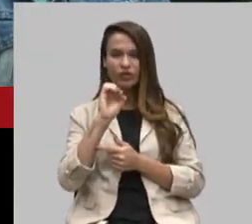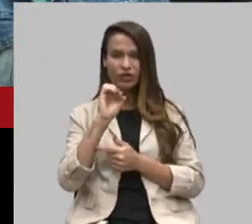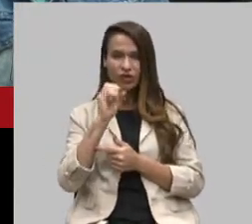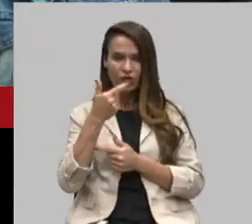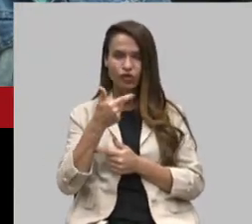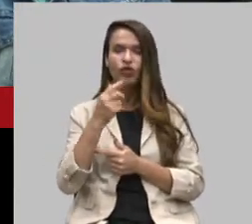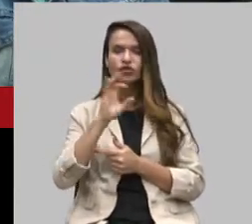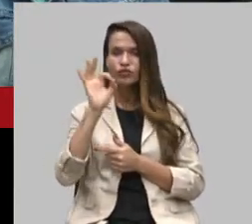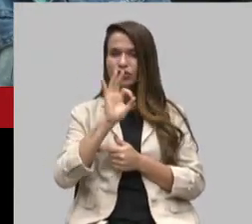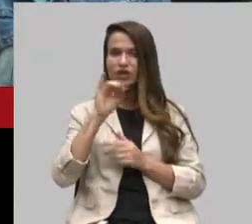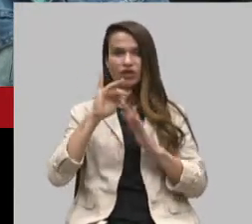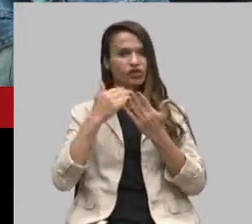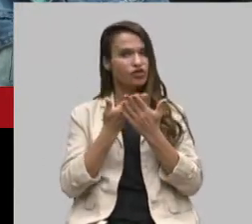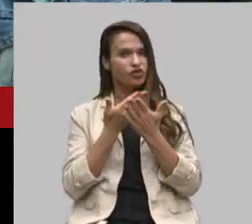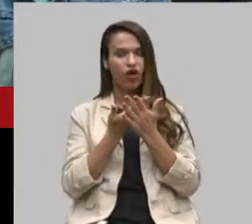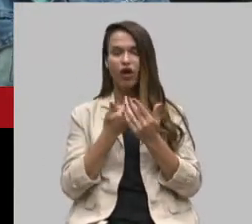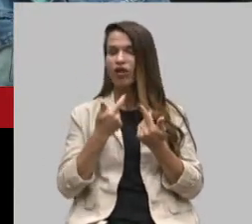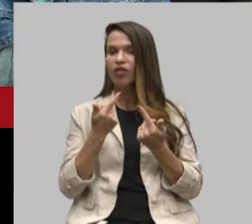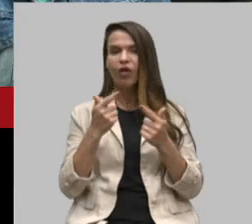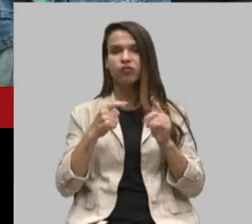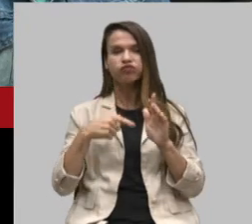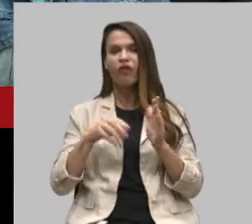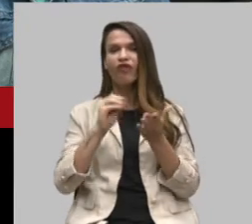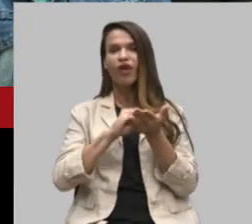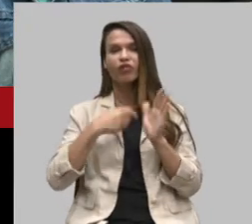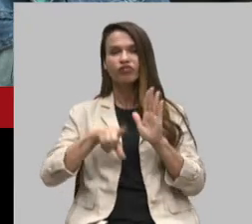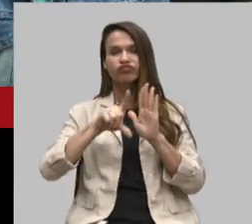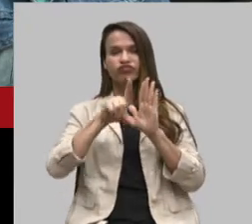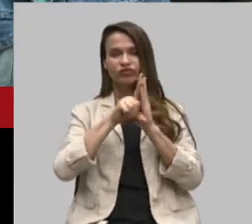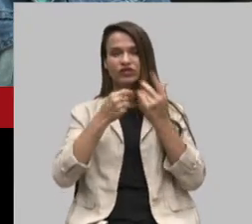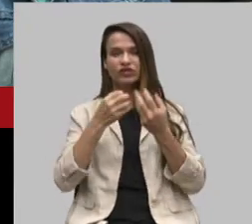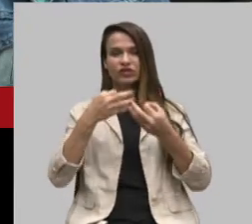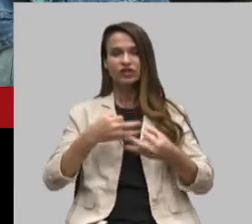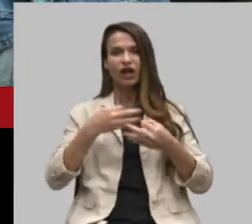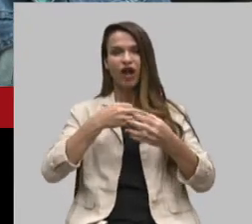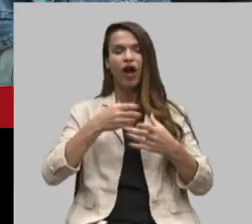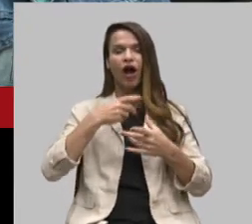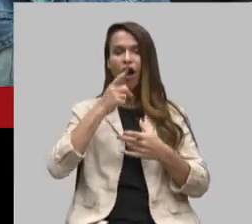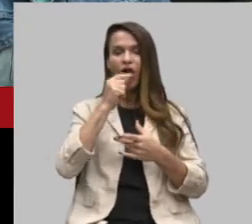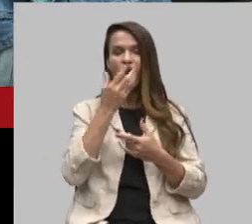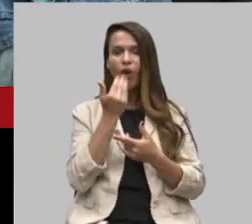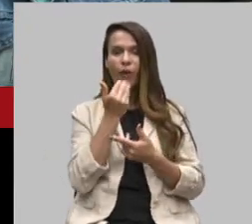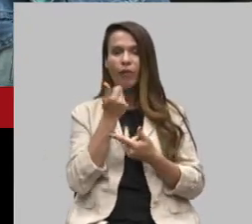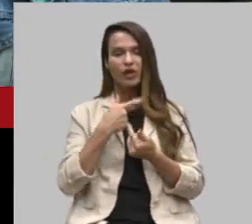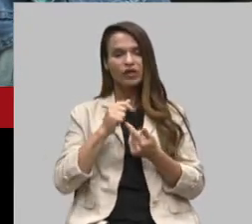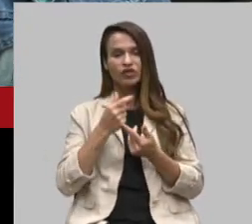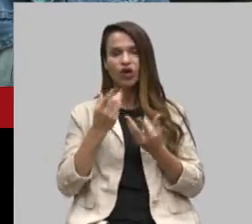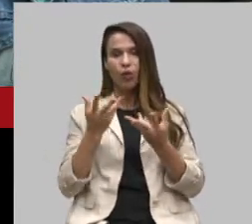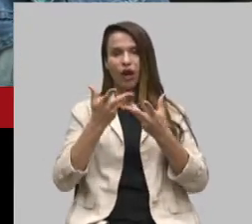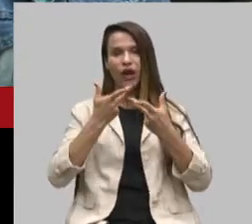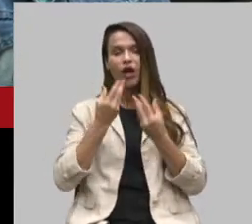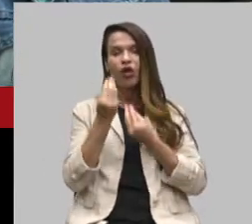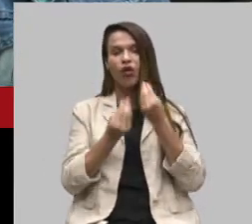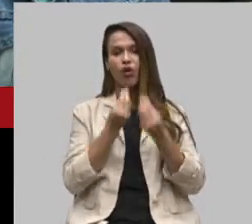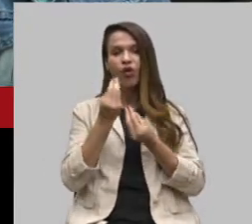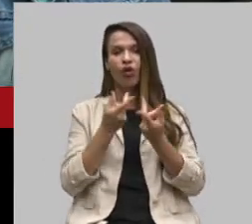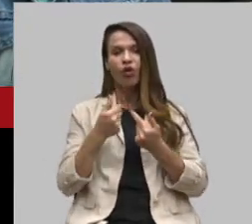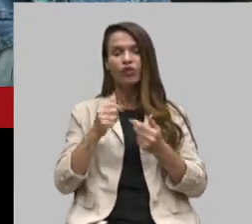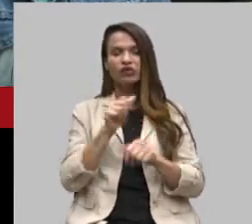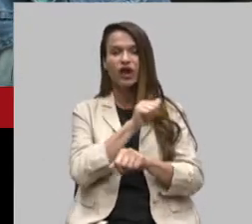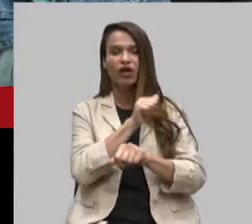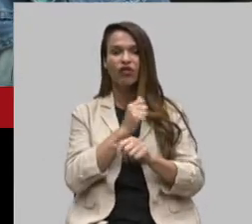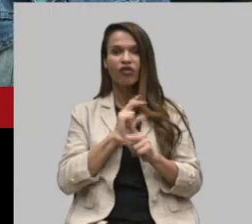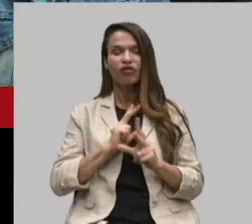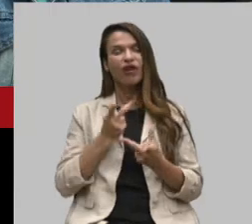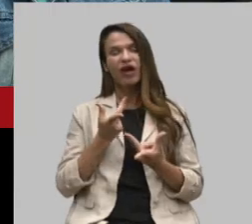alvará para funcionamento da cozinha Os alunos não têm comida de qualidade como esses alunos vão fugir da Fome se eles não têm nenhuma comida de